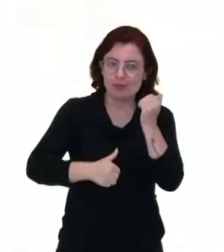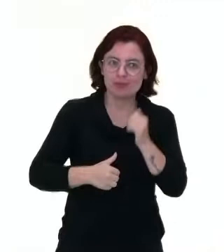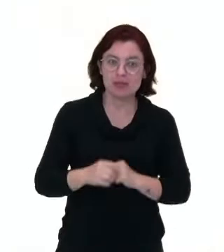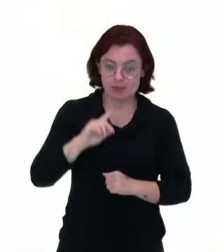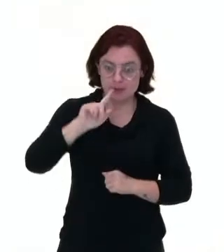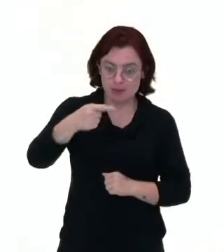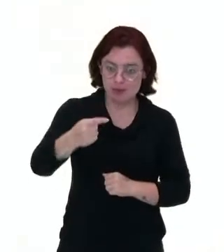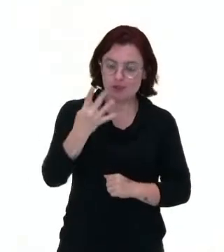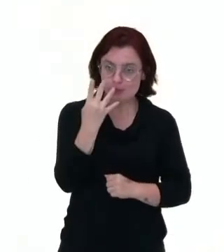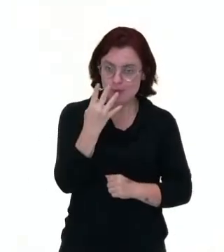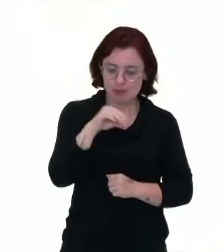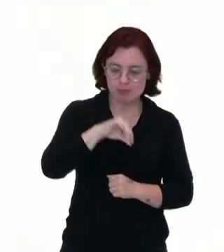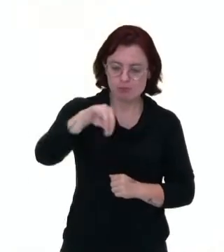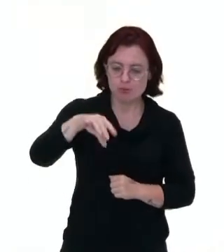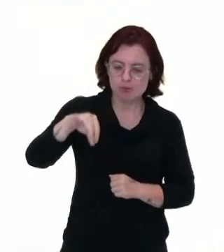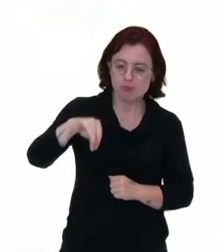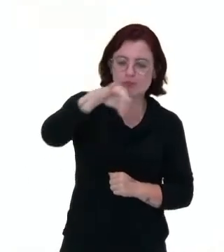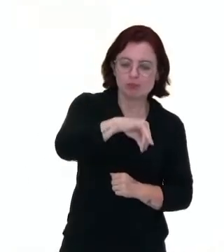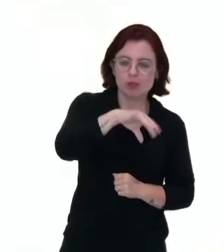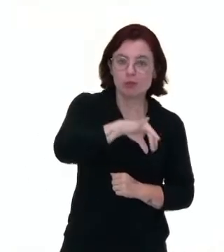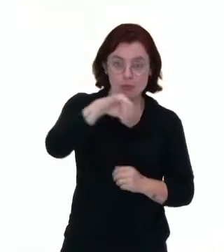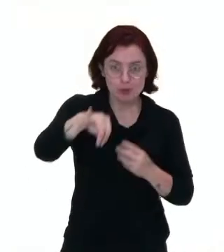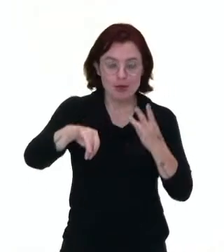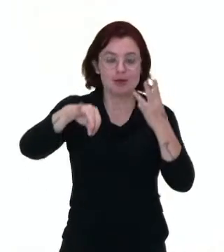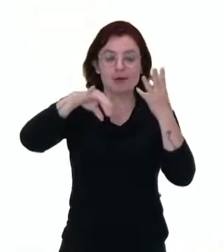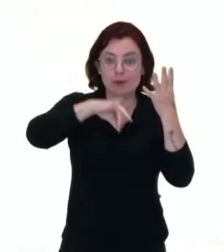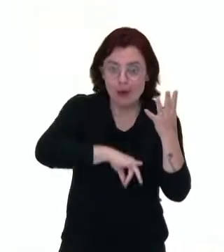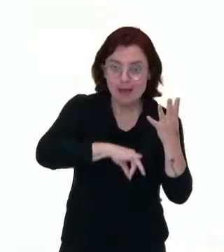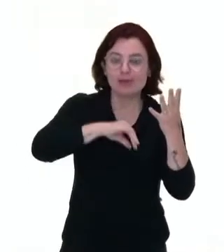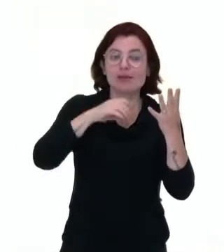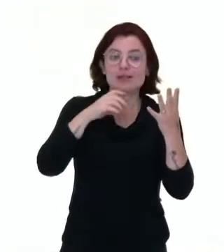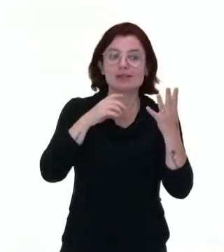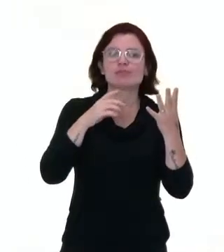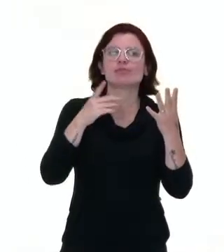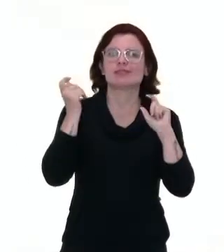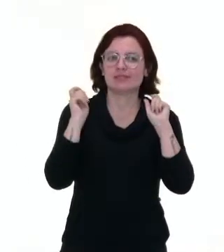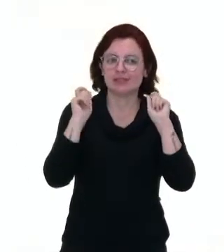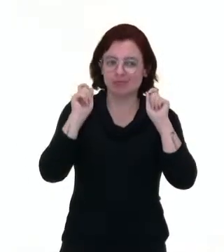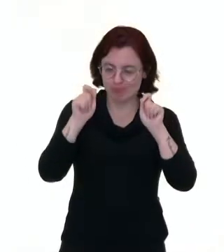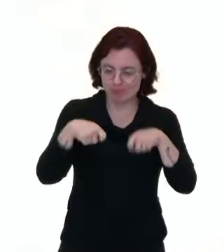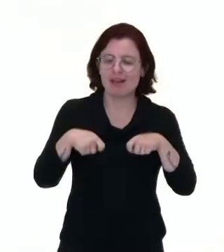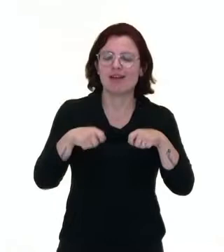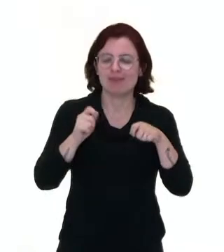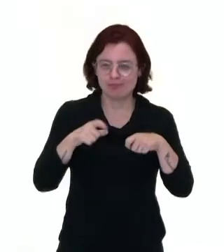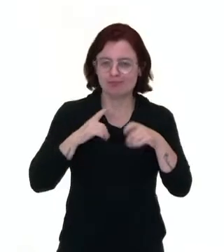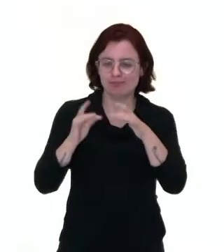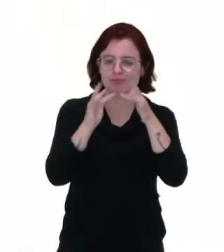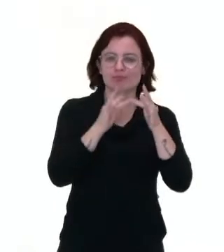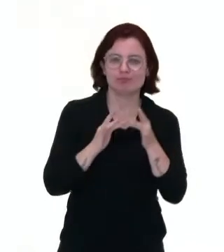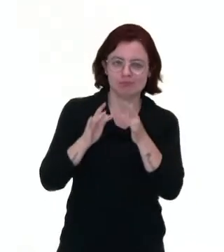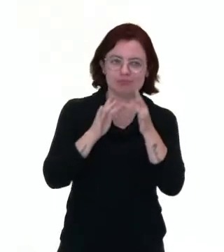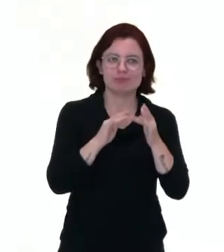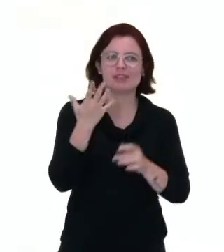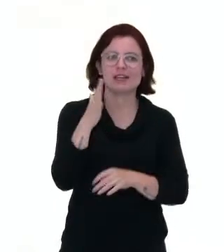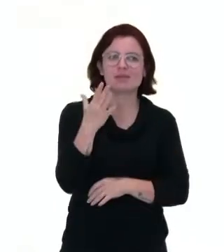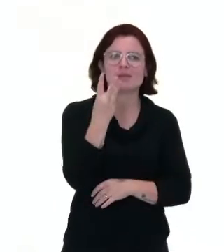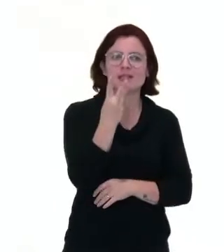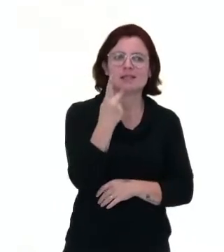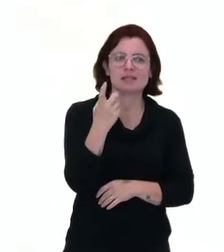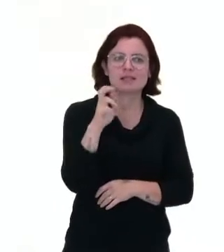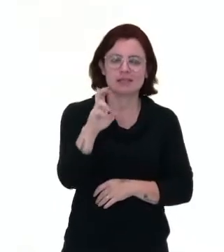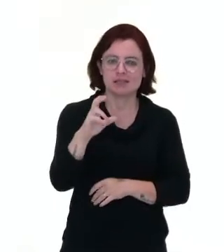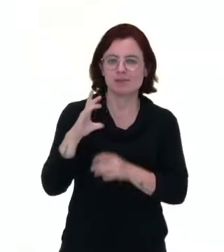lances, o número de combinações possíveis do jogo chegam a 315 bilhões